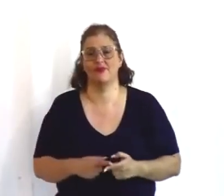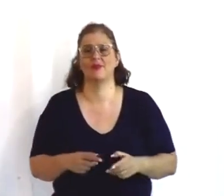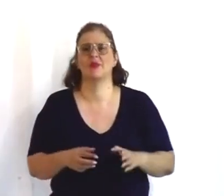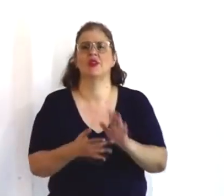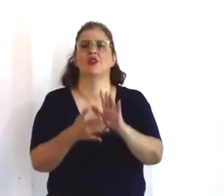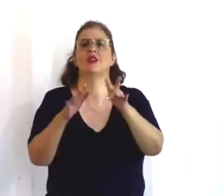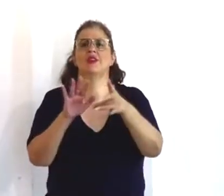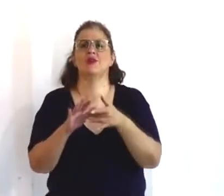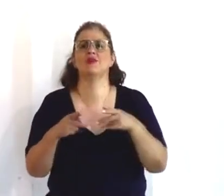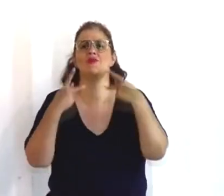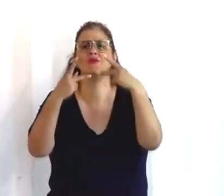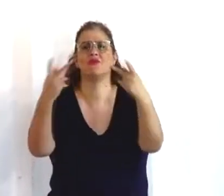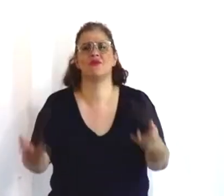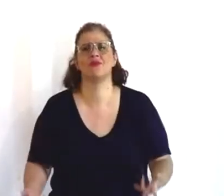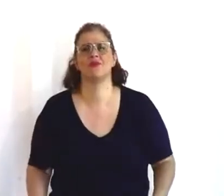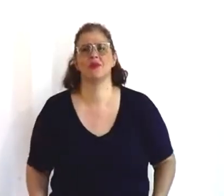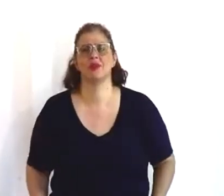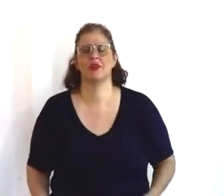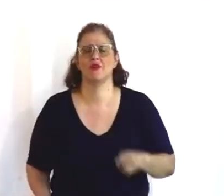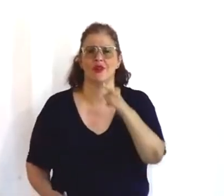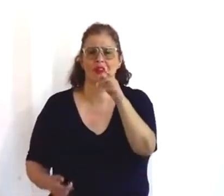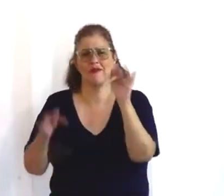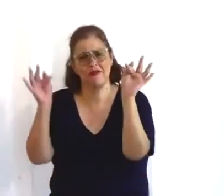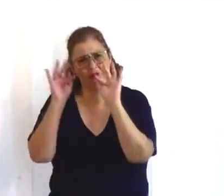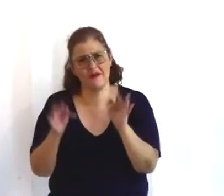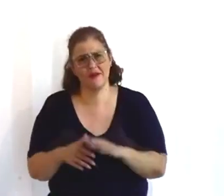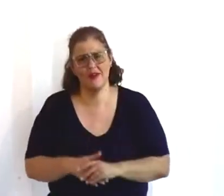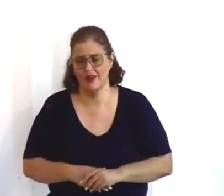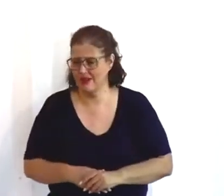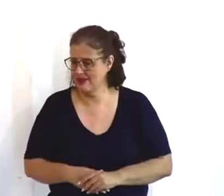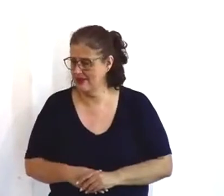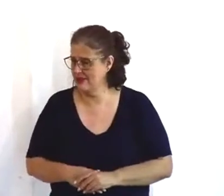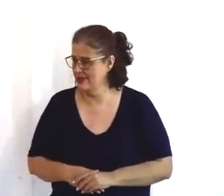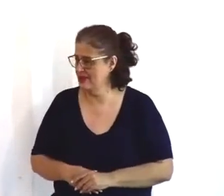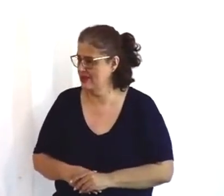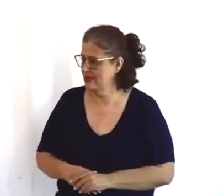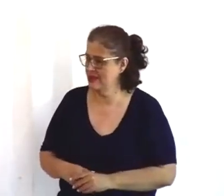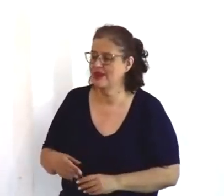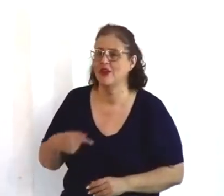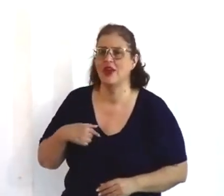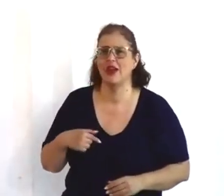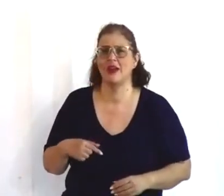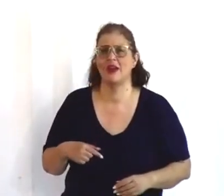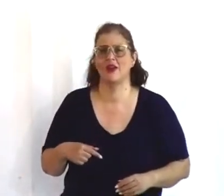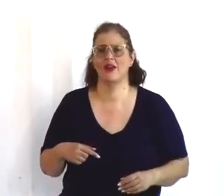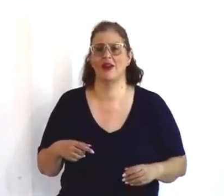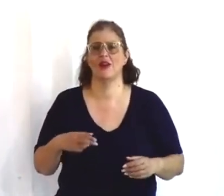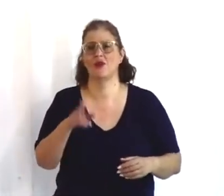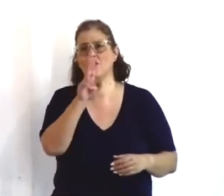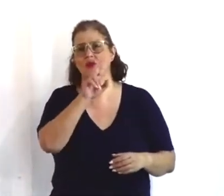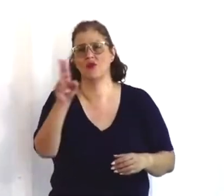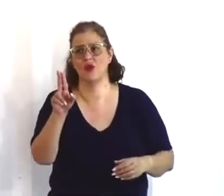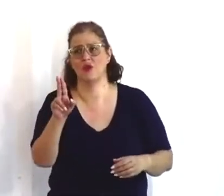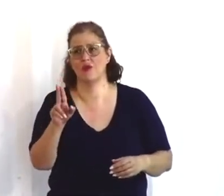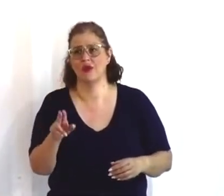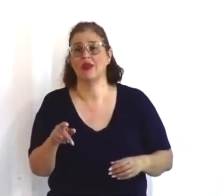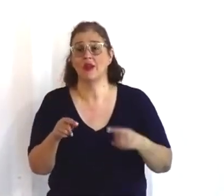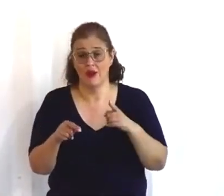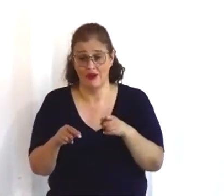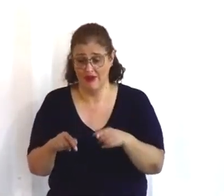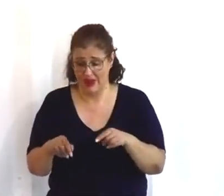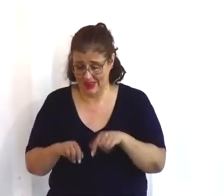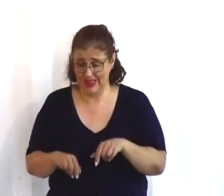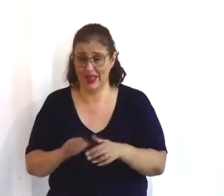vendo a euforia deles, Jesus: vocês estão felizes por isso? Eu quero dar um motivo maior para vocês se alegrarem, é que o nome de vocês está